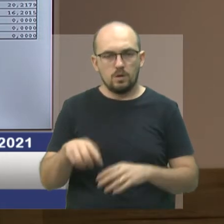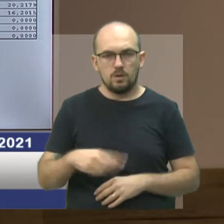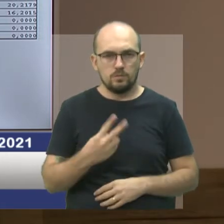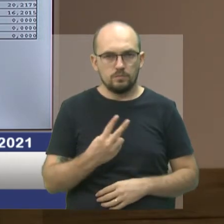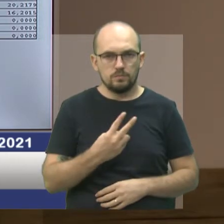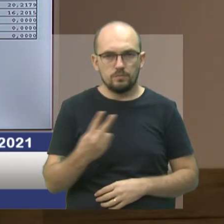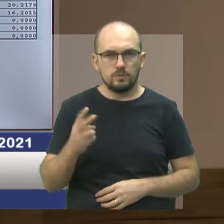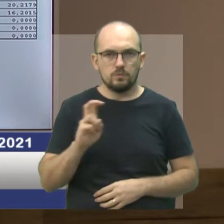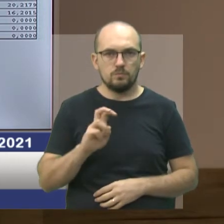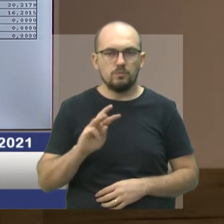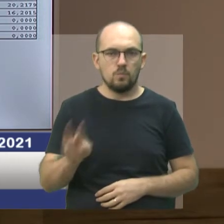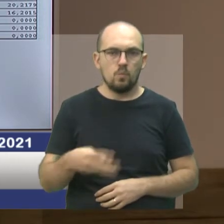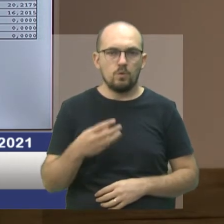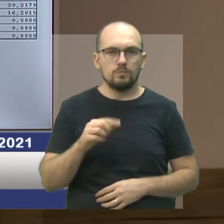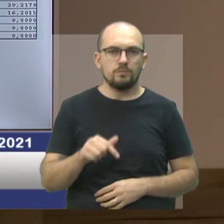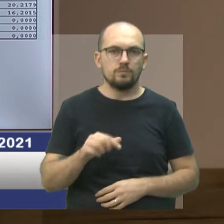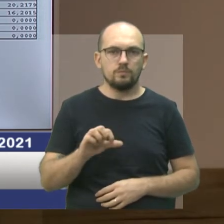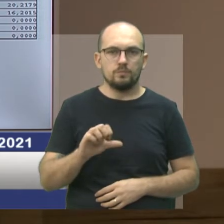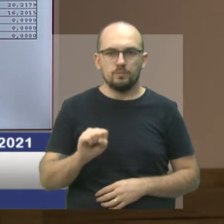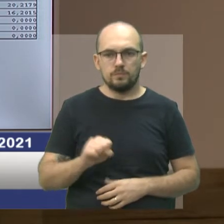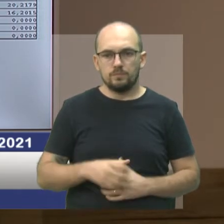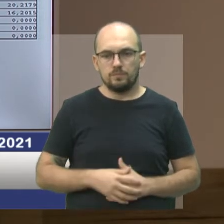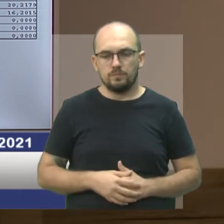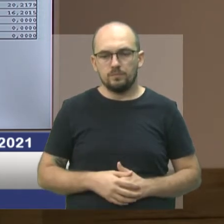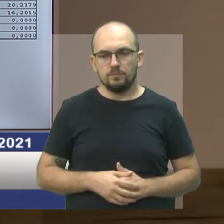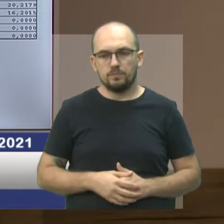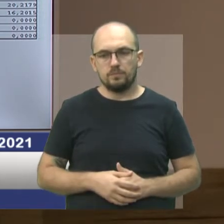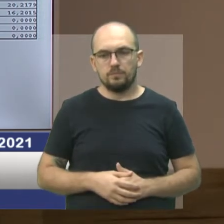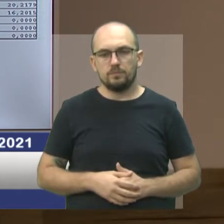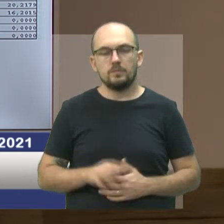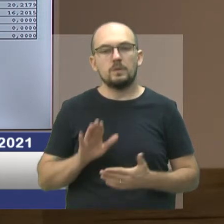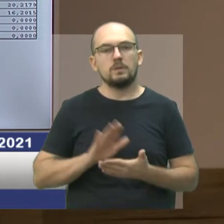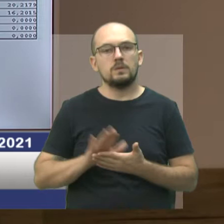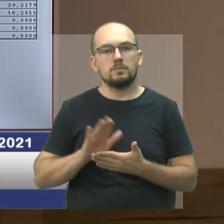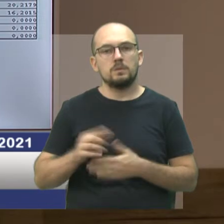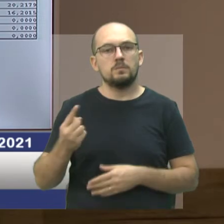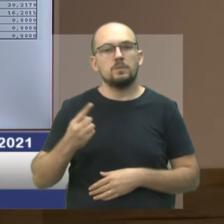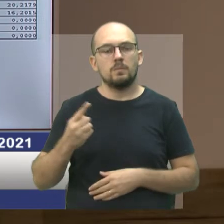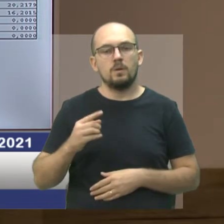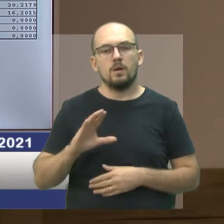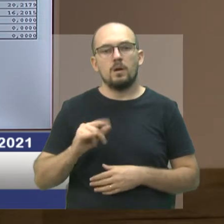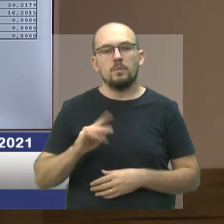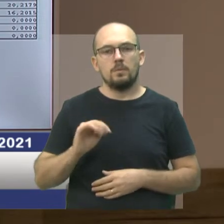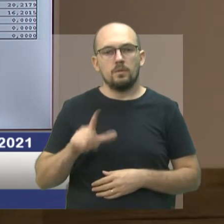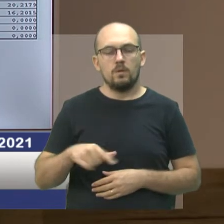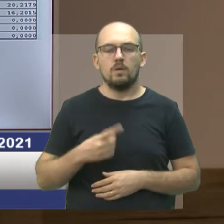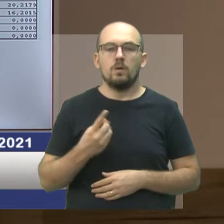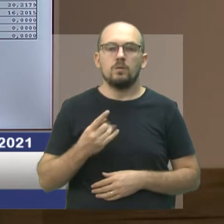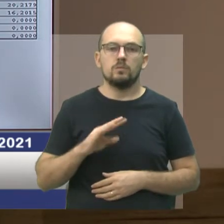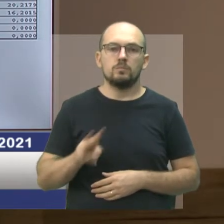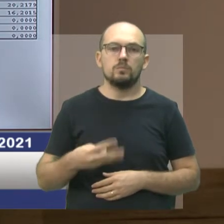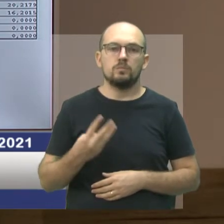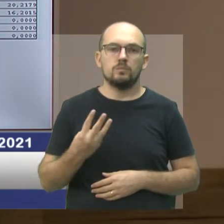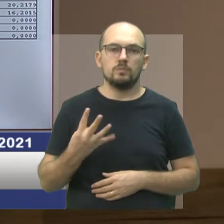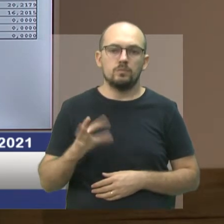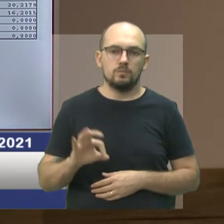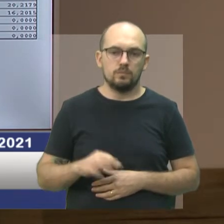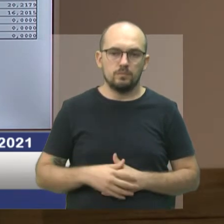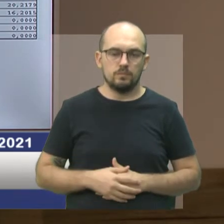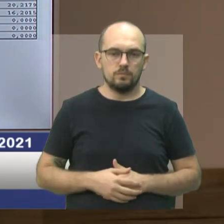225 milhões 798. Despesas primárias de capital 14 milhões